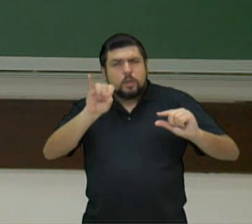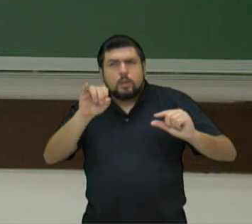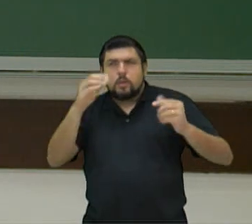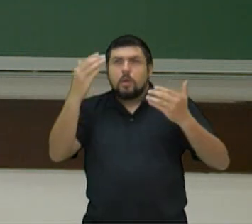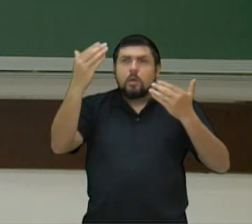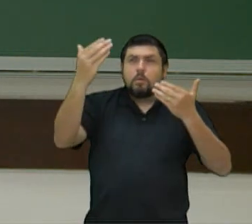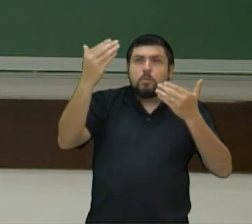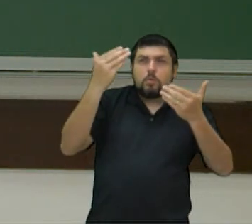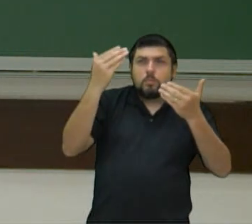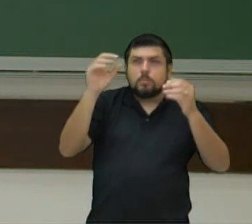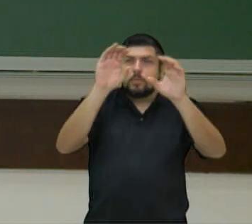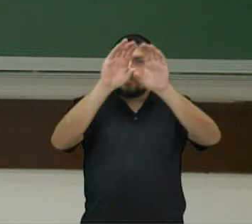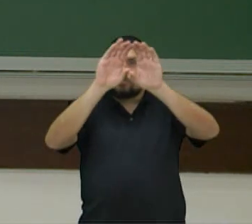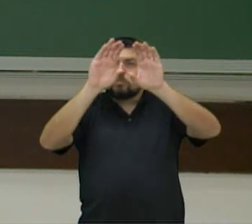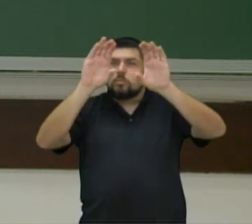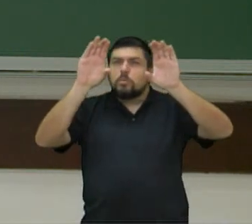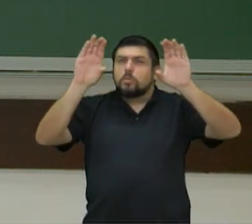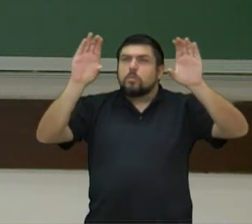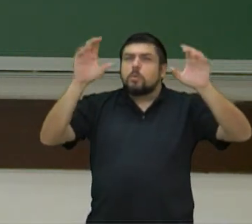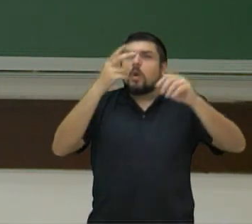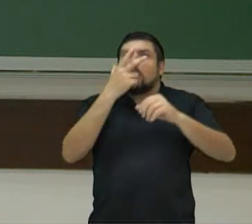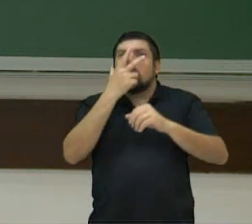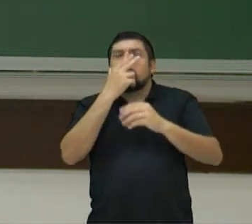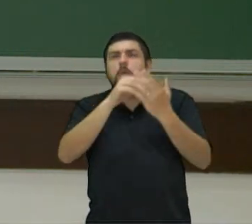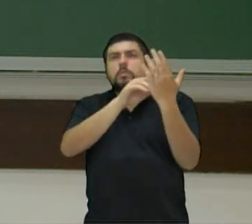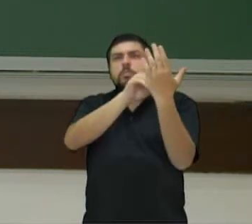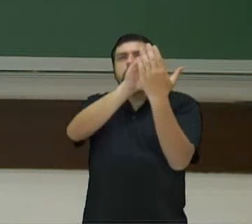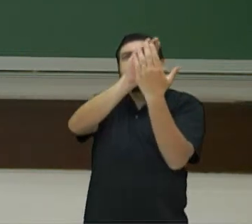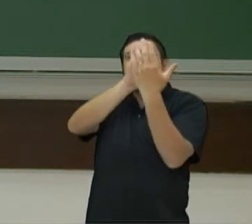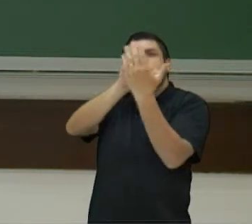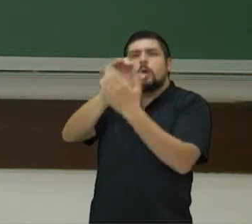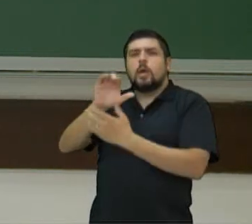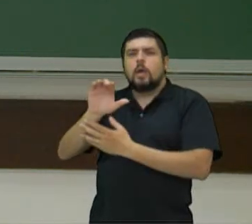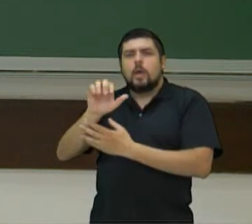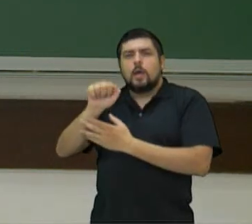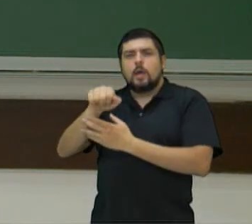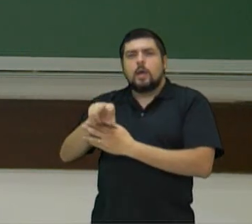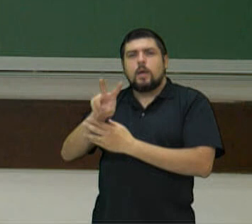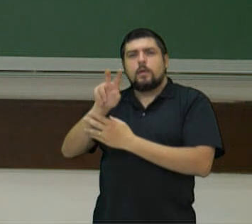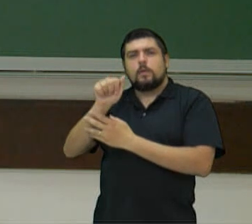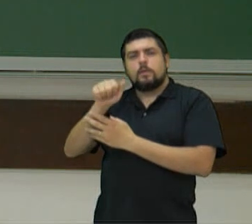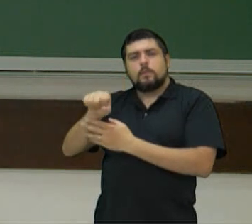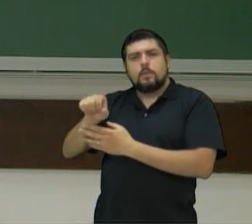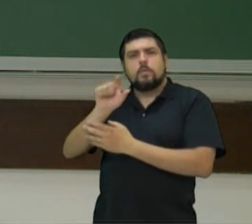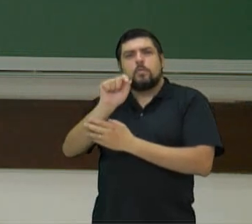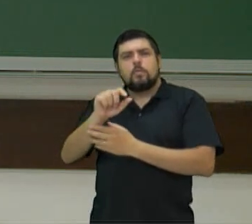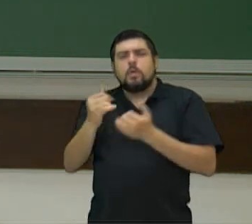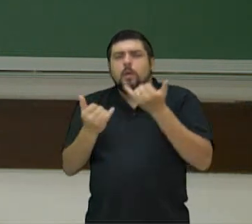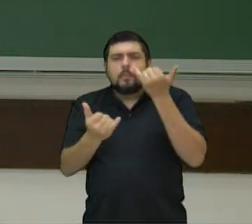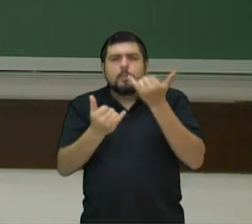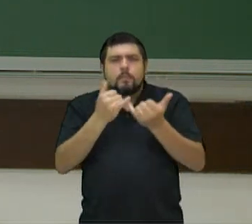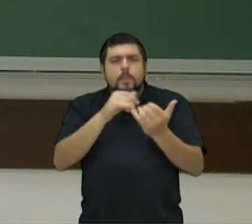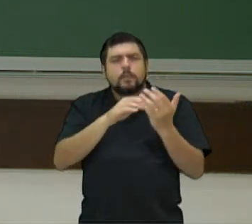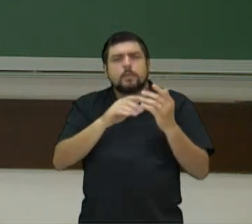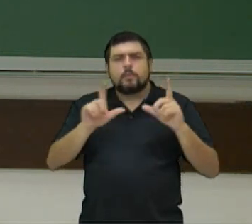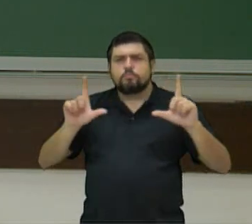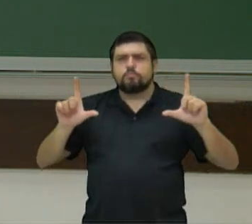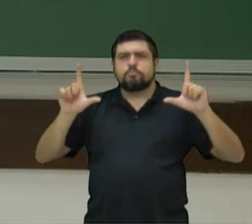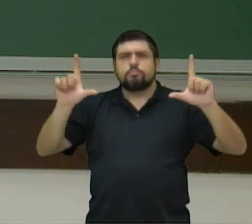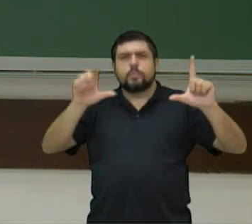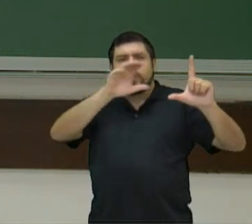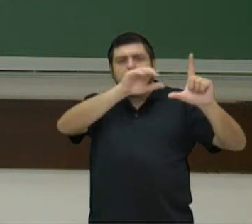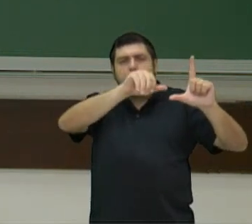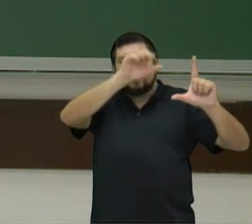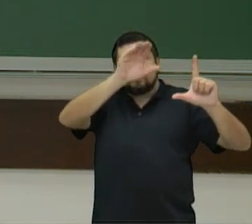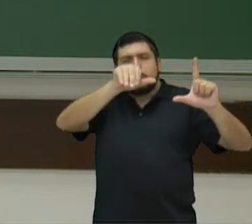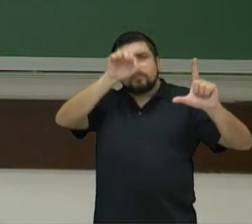mostra como a tela de um pintor. Canvas ali é a tela de um pintor, porque eu tive essa impressão quando eu olhei, parecia até uma tela pintada,